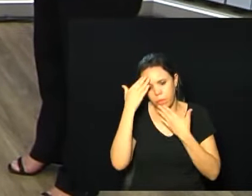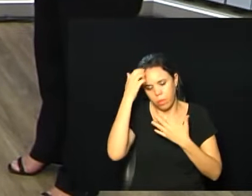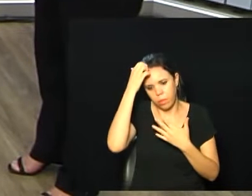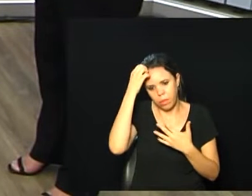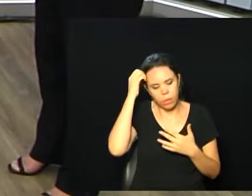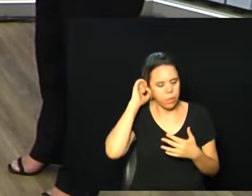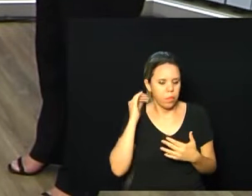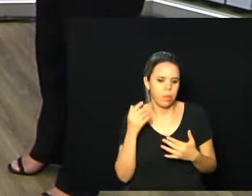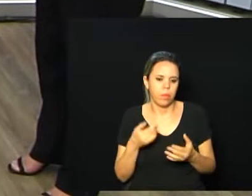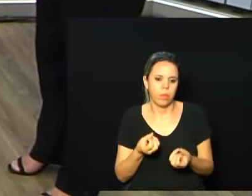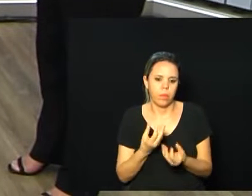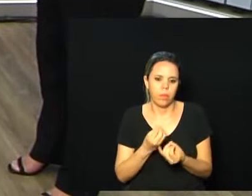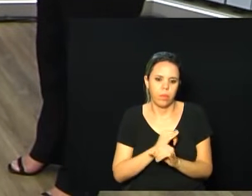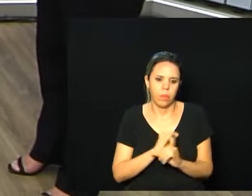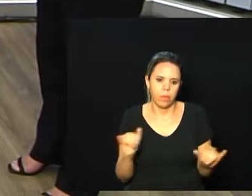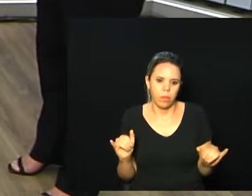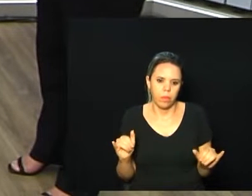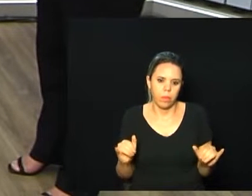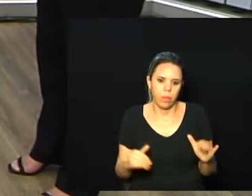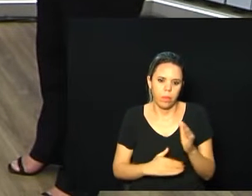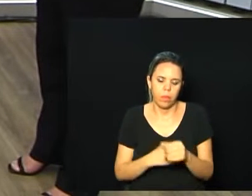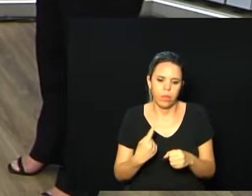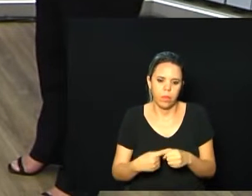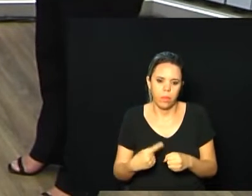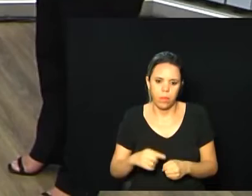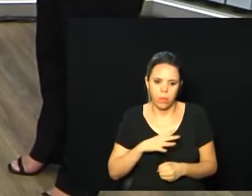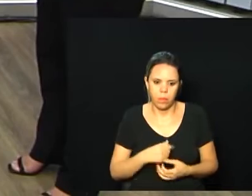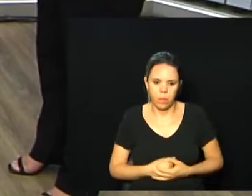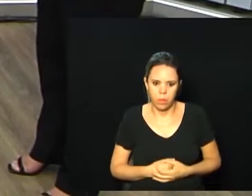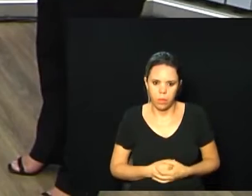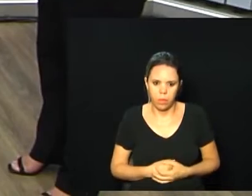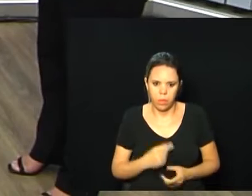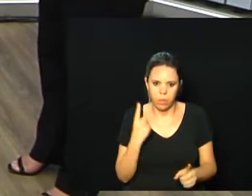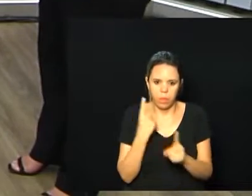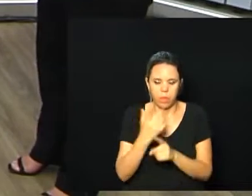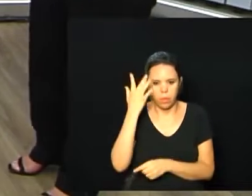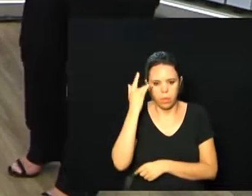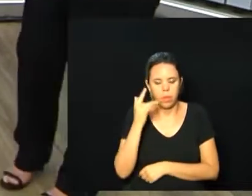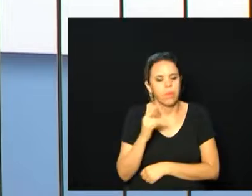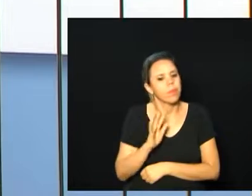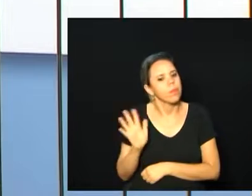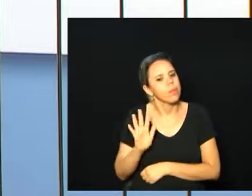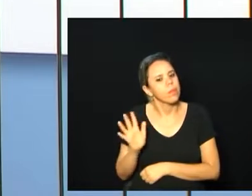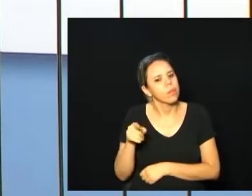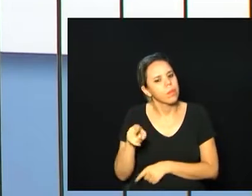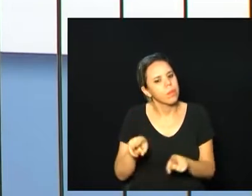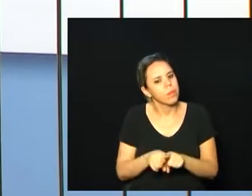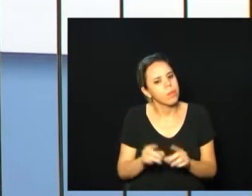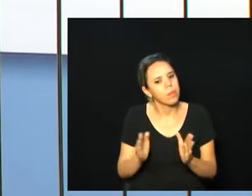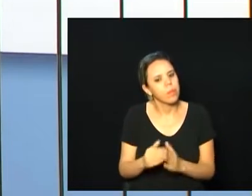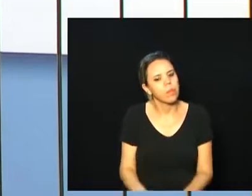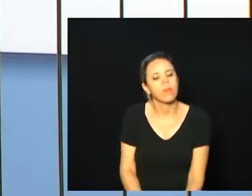obrigada pelas suas informações, tanto aí do Metrópole quanto do Legislativo. A gente se vê amanhã. Até amanhã e até amanhã para vocês de